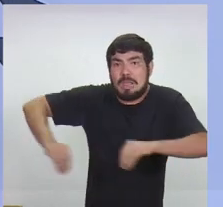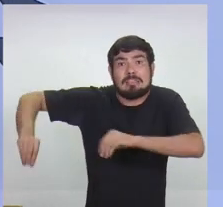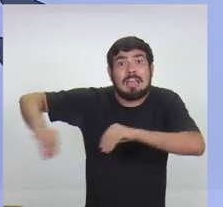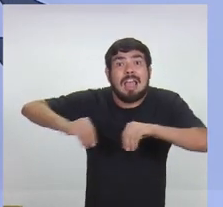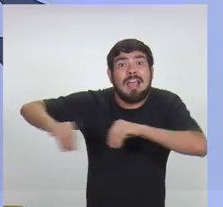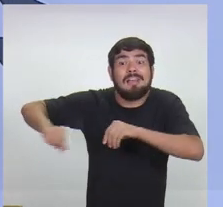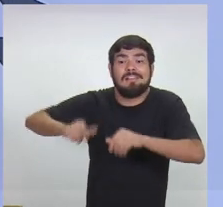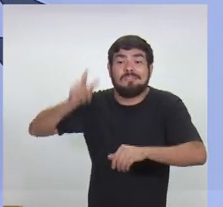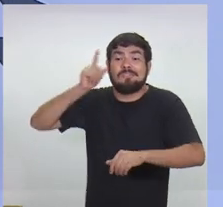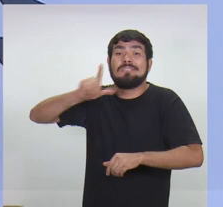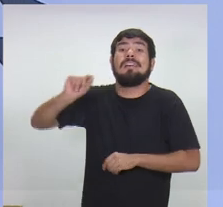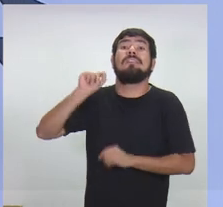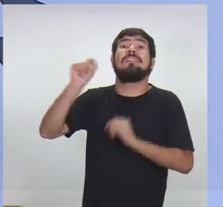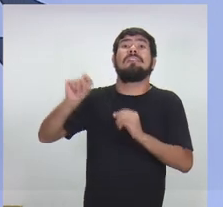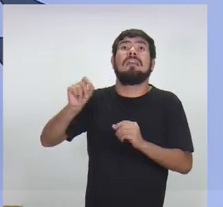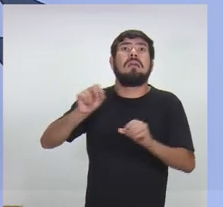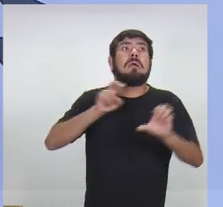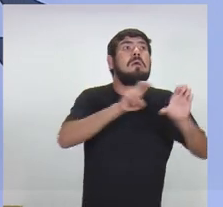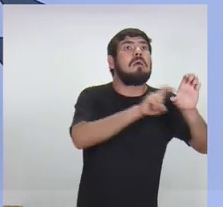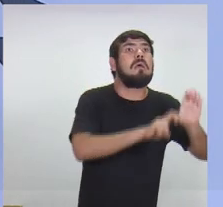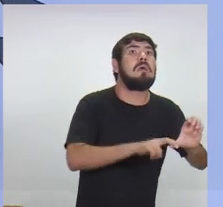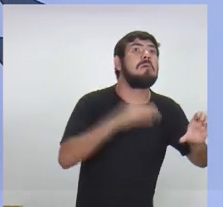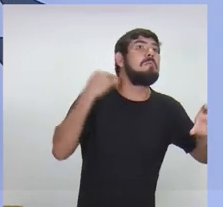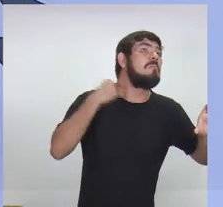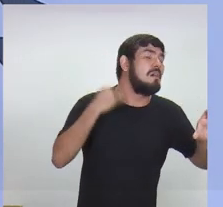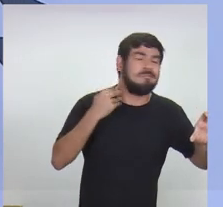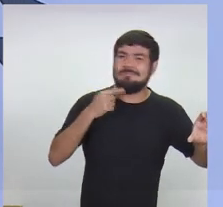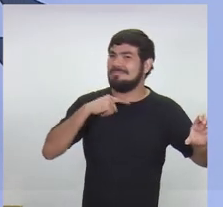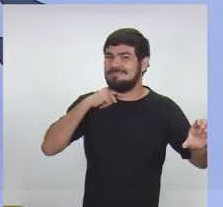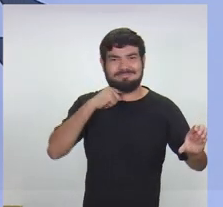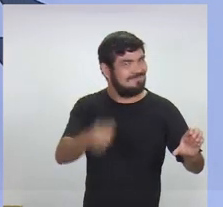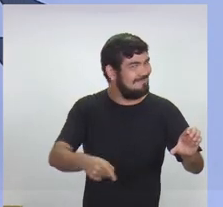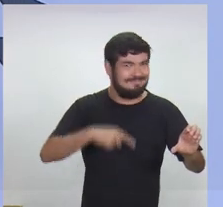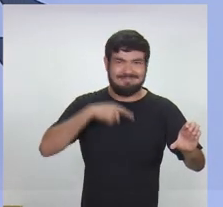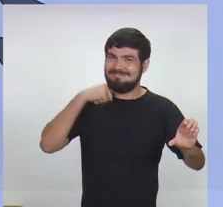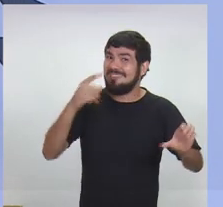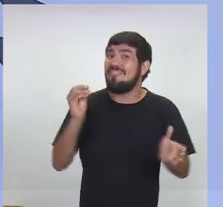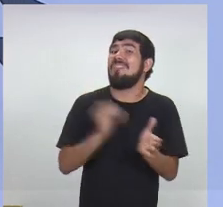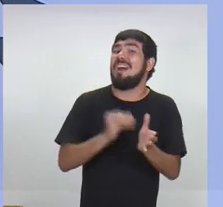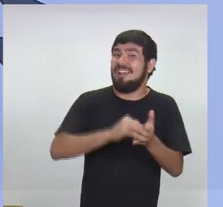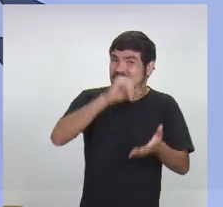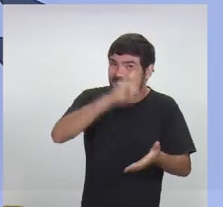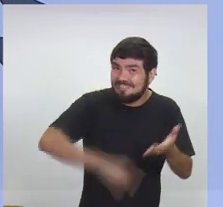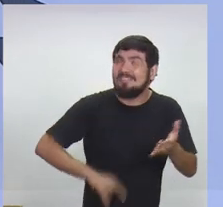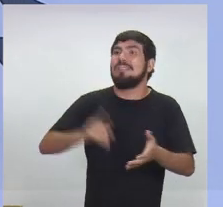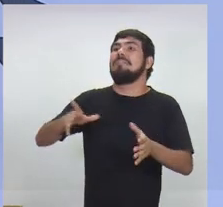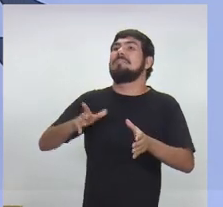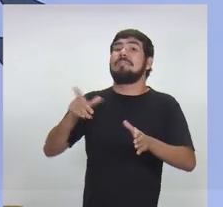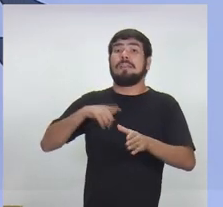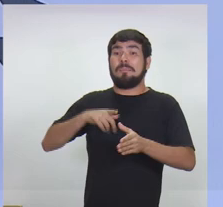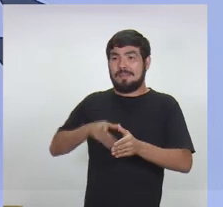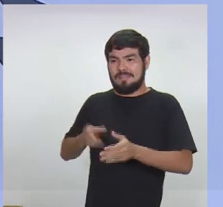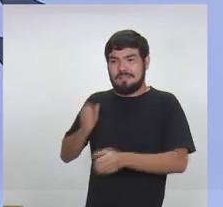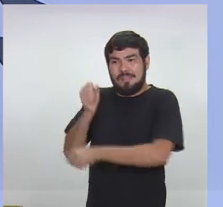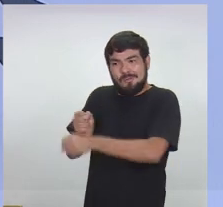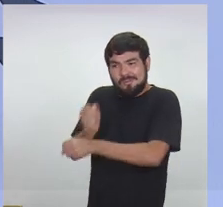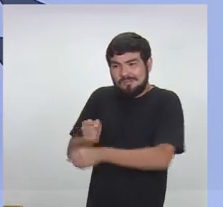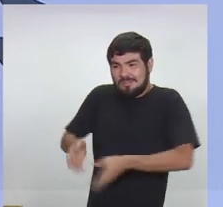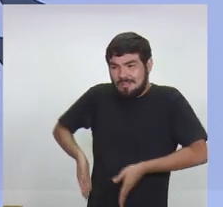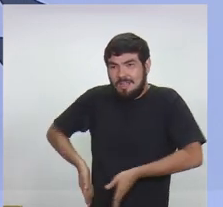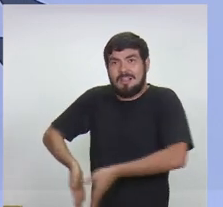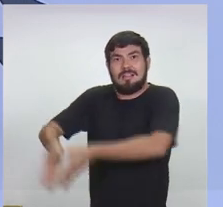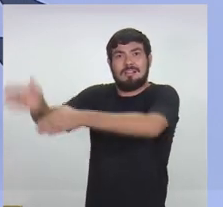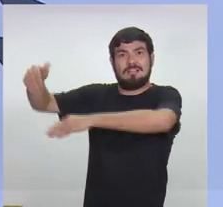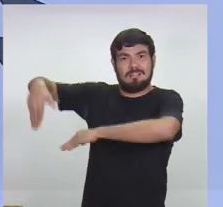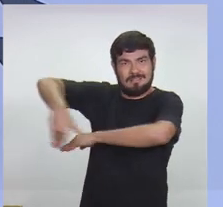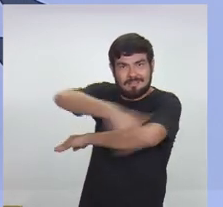consegue ter o financiamento é junto ao banco vamos trabalhar na recuperação de ramais e também de sinais e eu